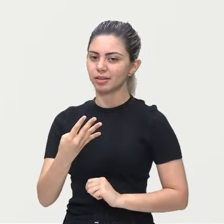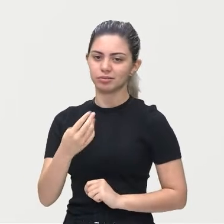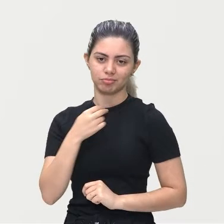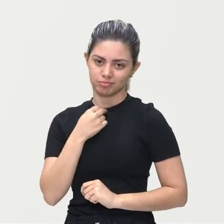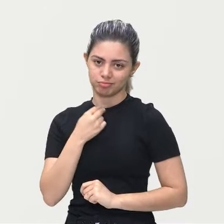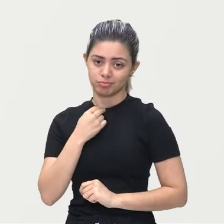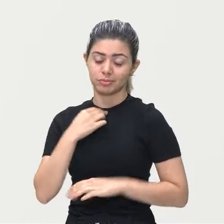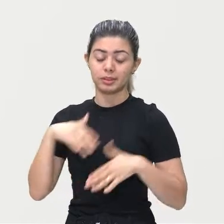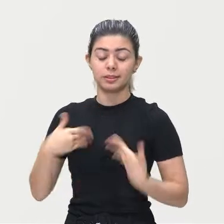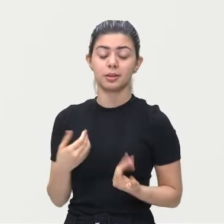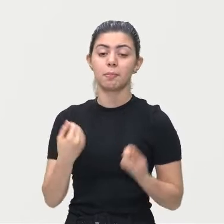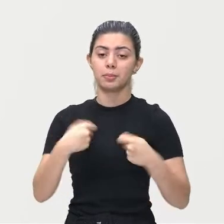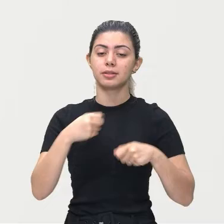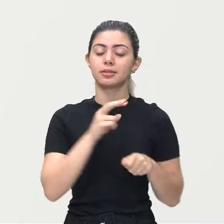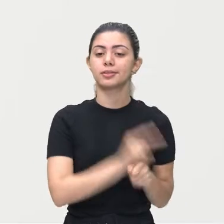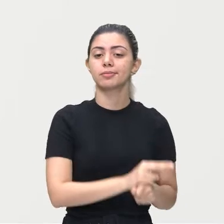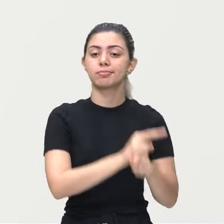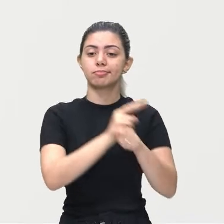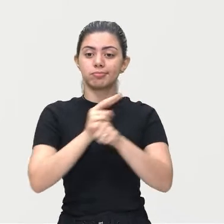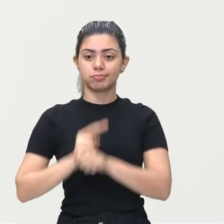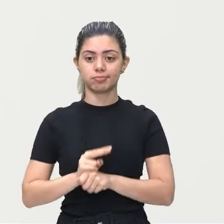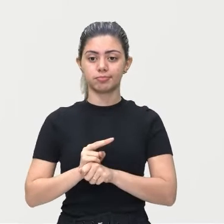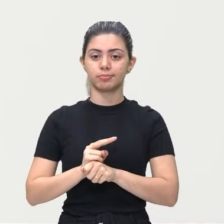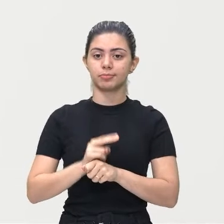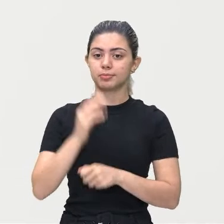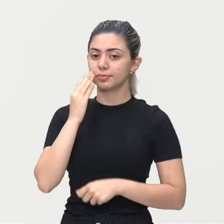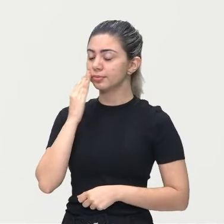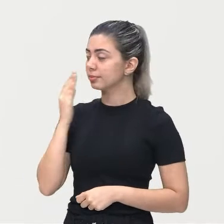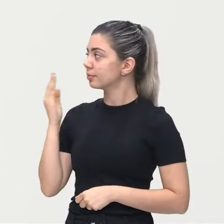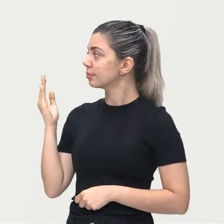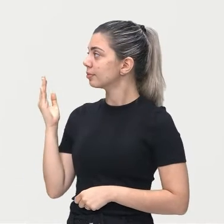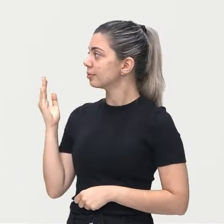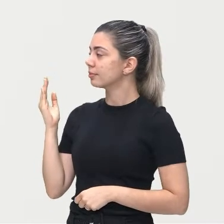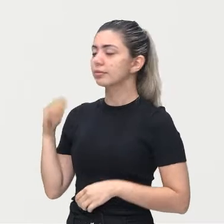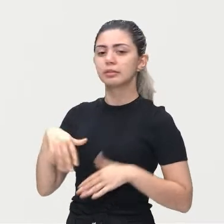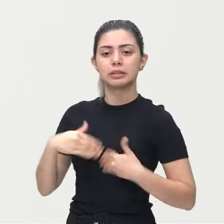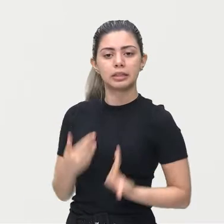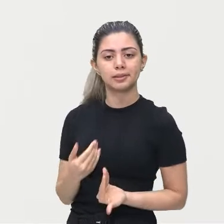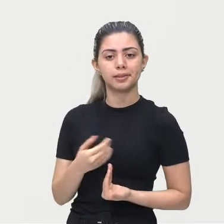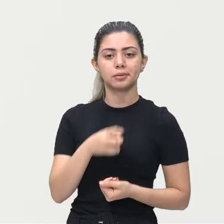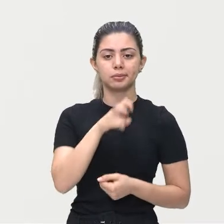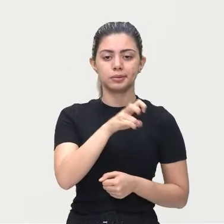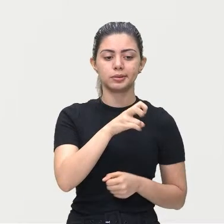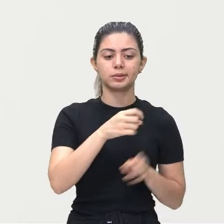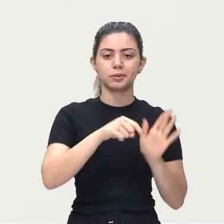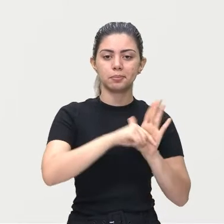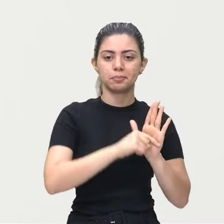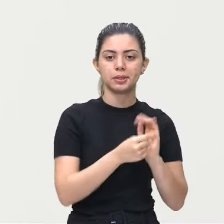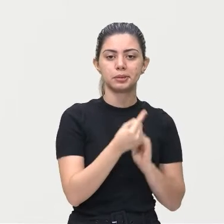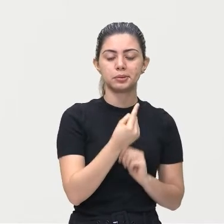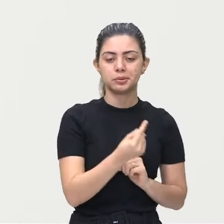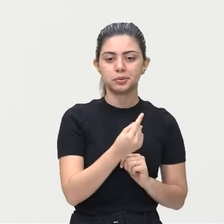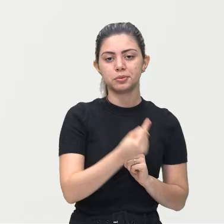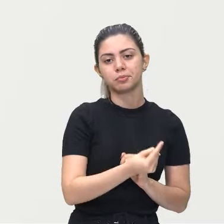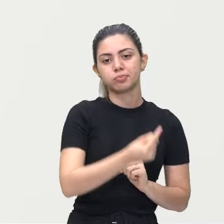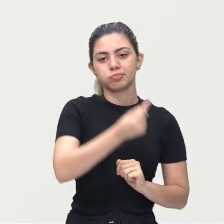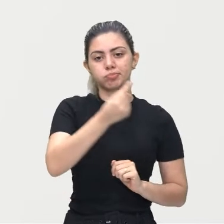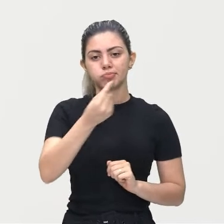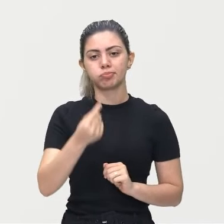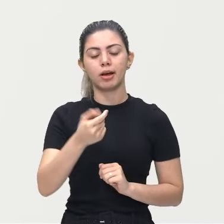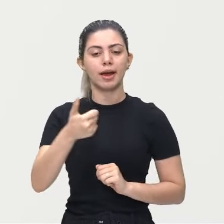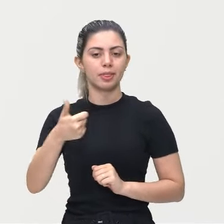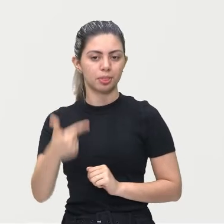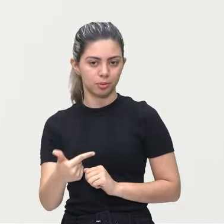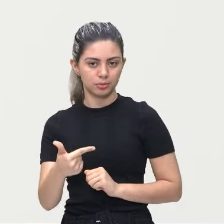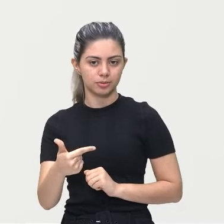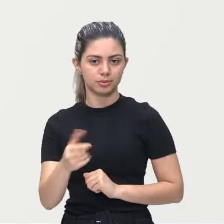nós temos que emprestar, né? Emprestando para cá, tirando uma unidade do 5, esse número vai se transformar em